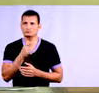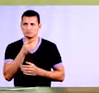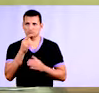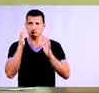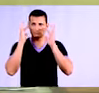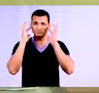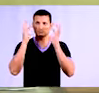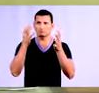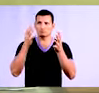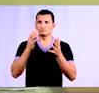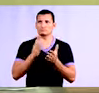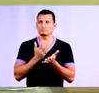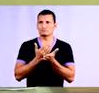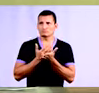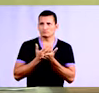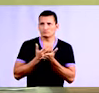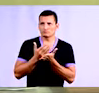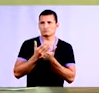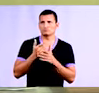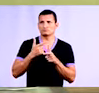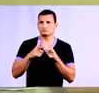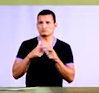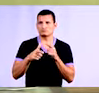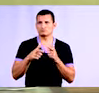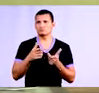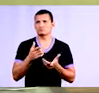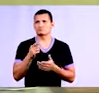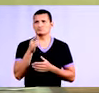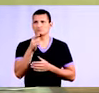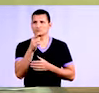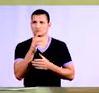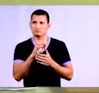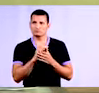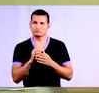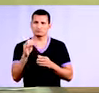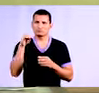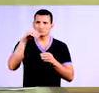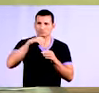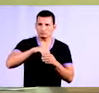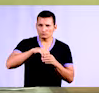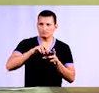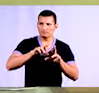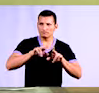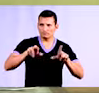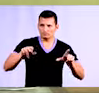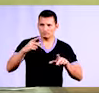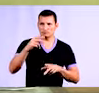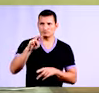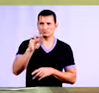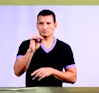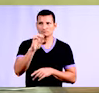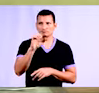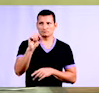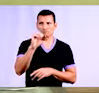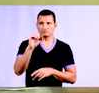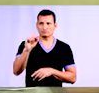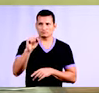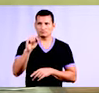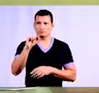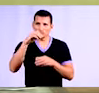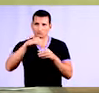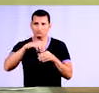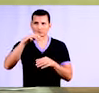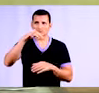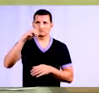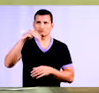resolver, no começo, esse problema de você colocar vários processos dentro da memória. Muito bem. Só